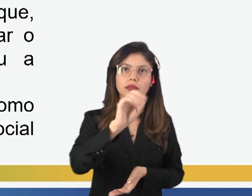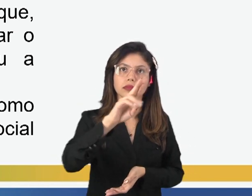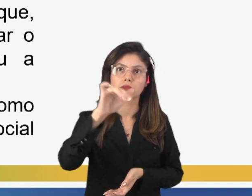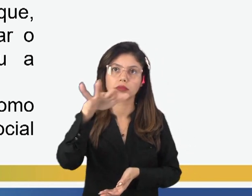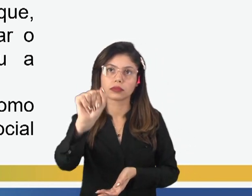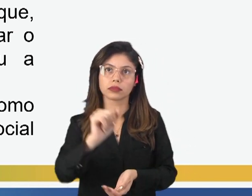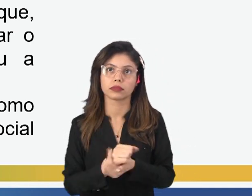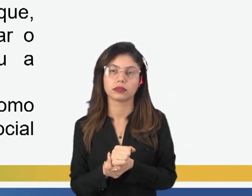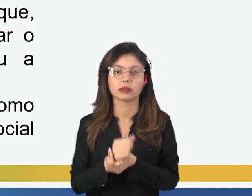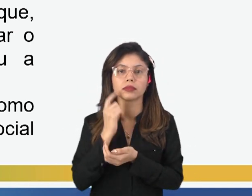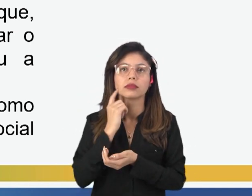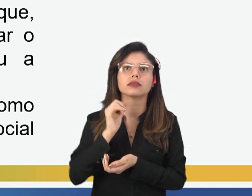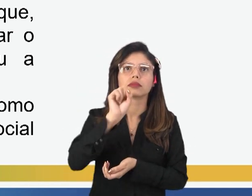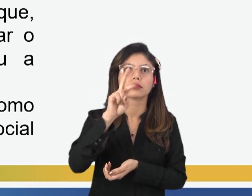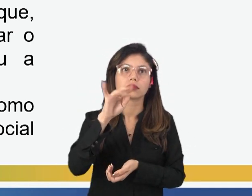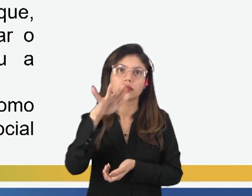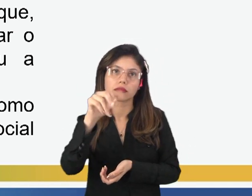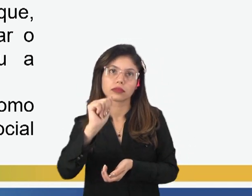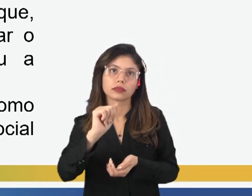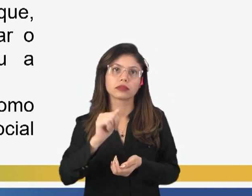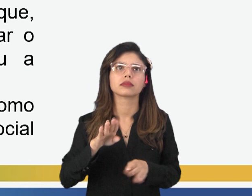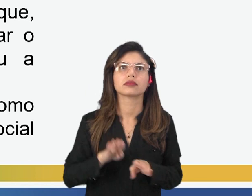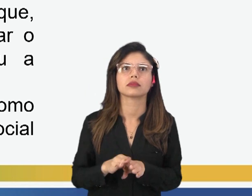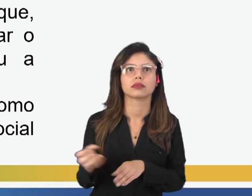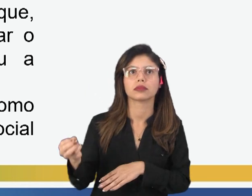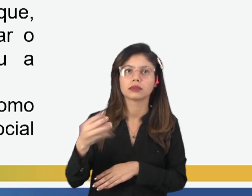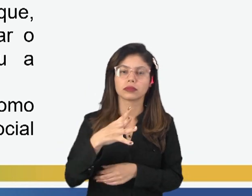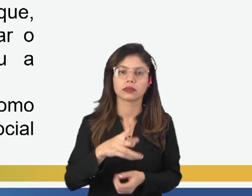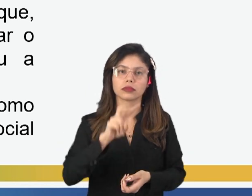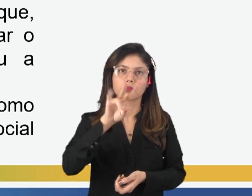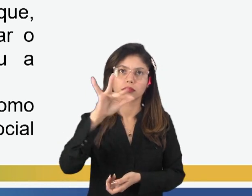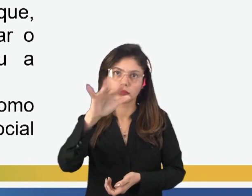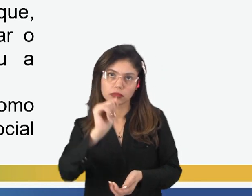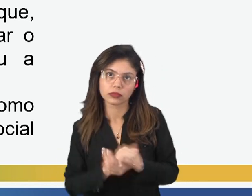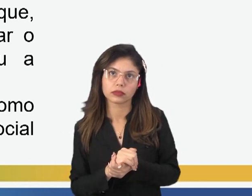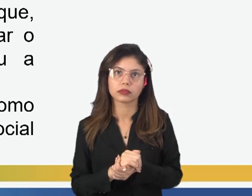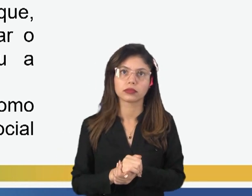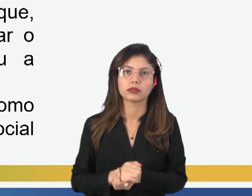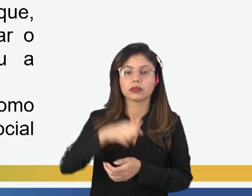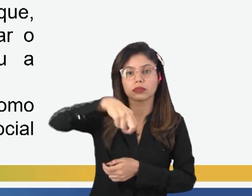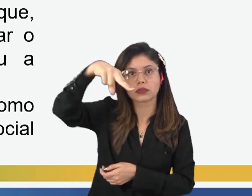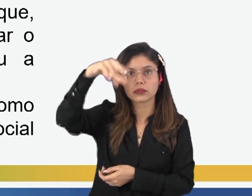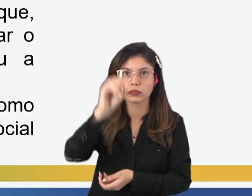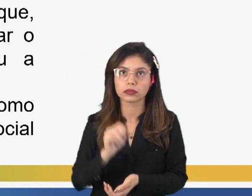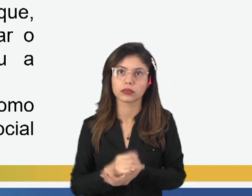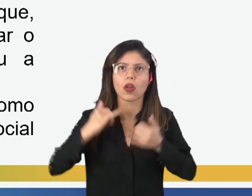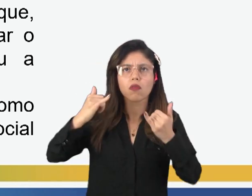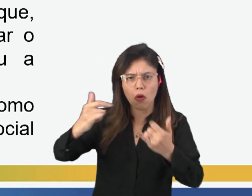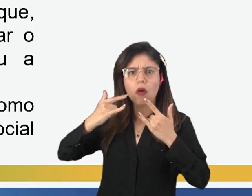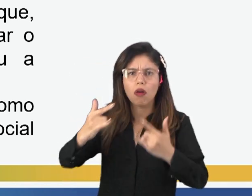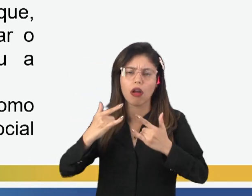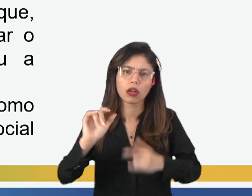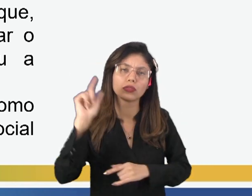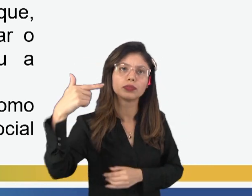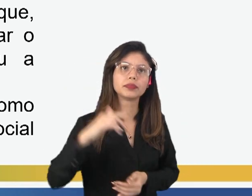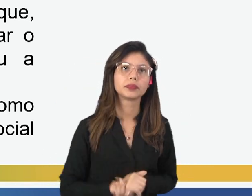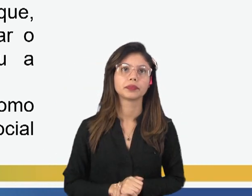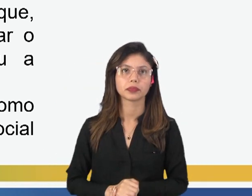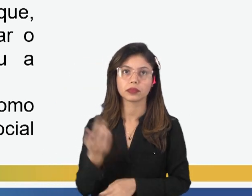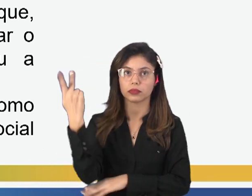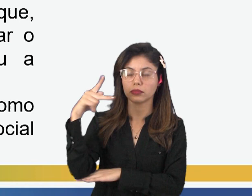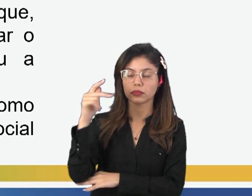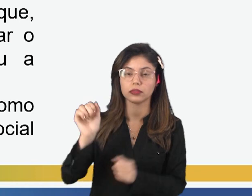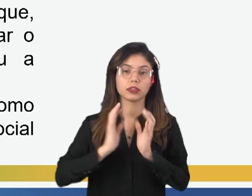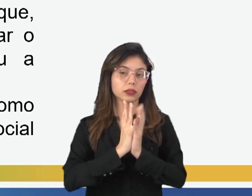bossa nova, o sertanejo de raiz, a moda de viola, o baião nordestino, o rock, entre outros. Então,